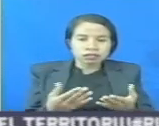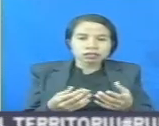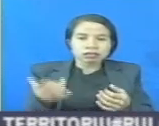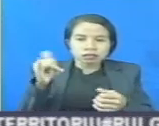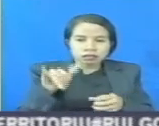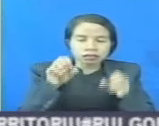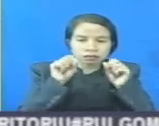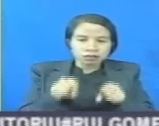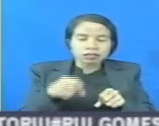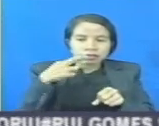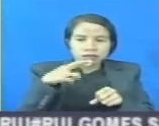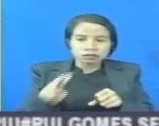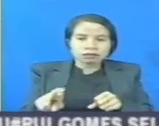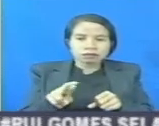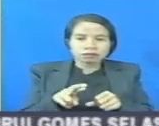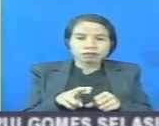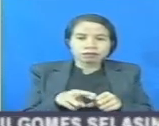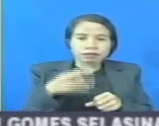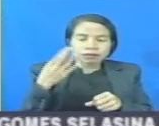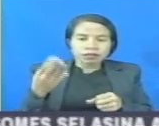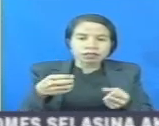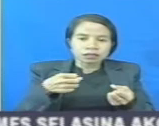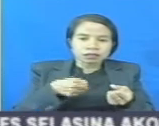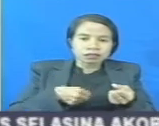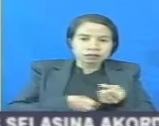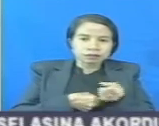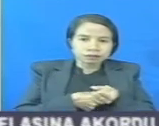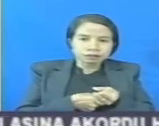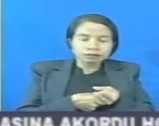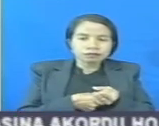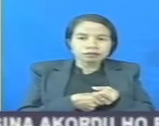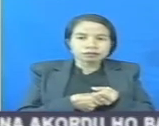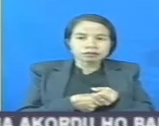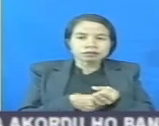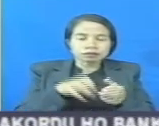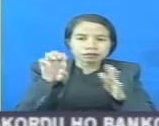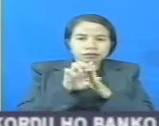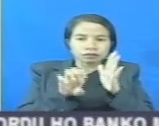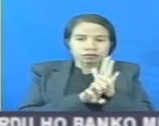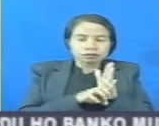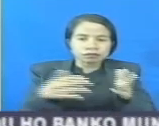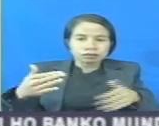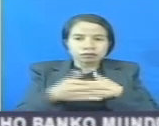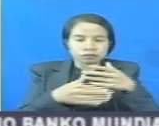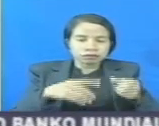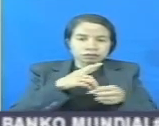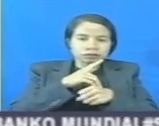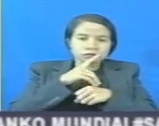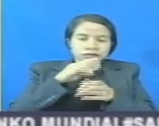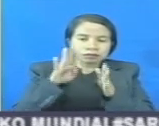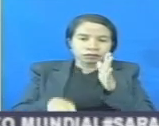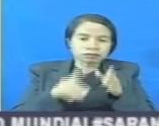Bele, resposta e apoio Sirenian e apoio Estado pode contribuir para a redução do risco de